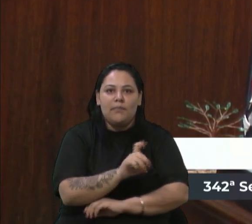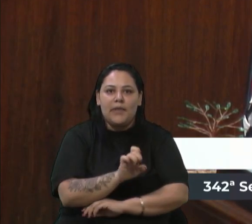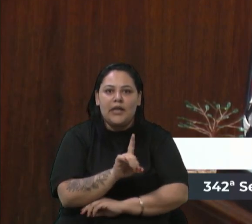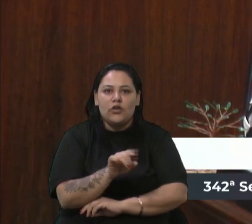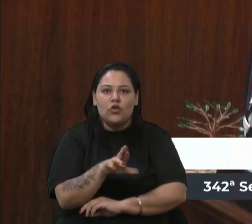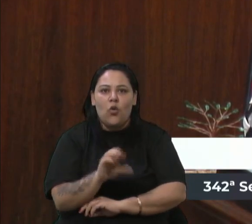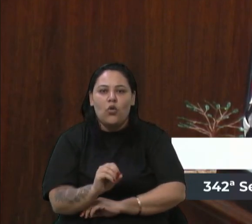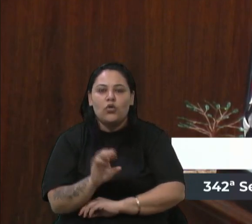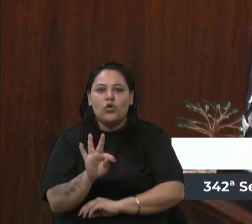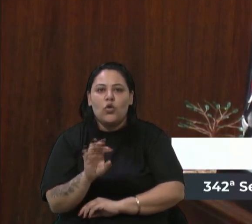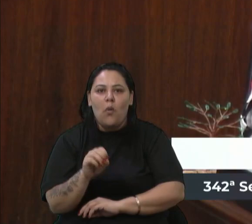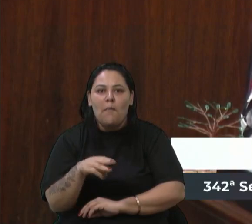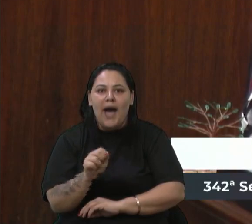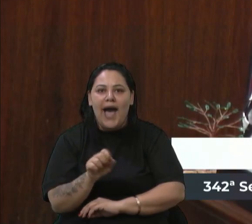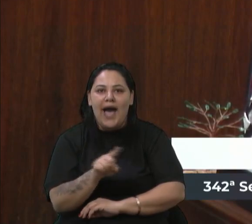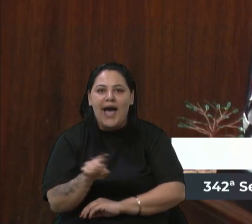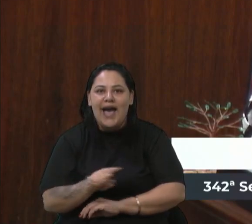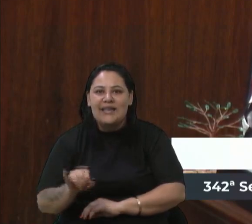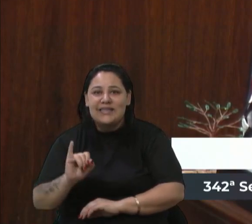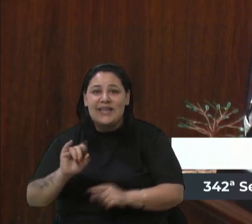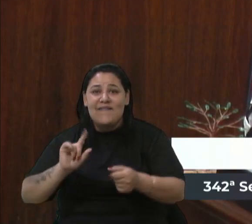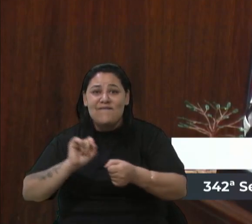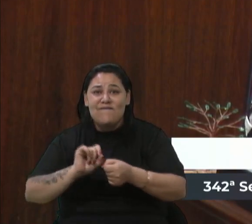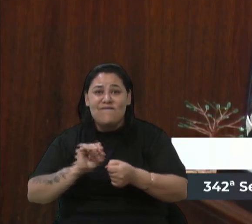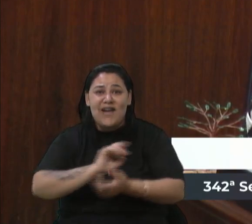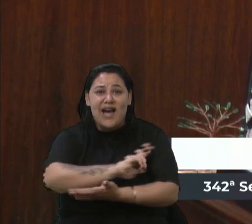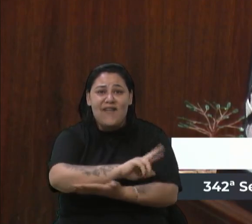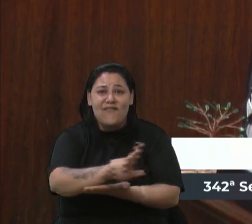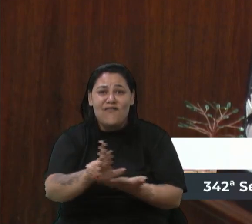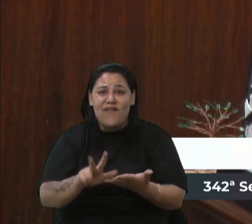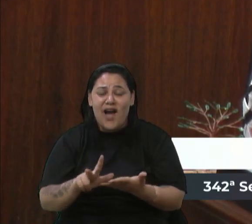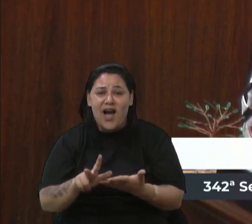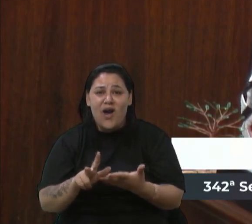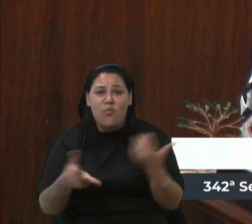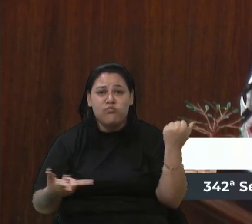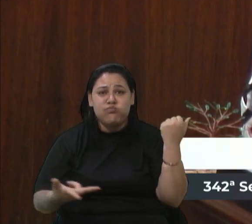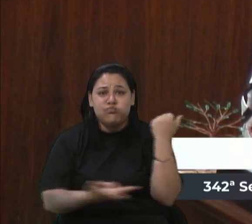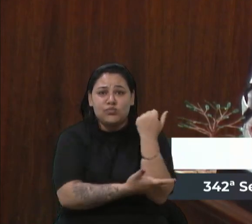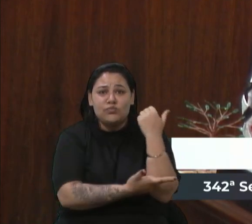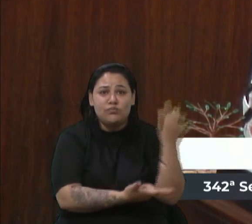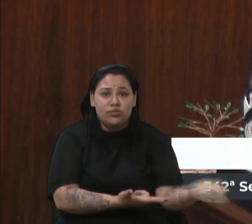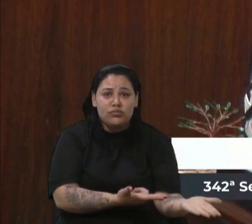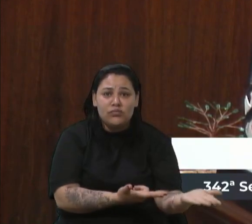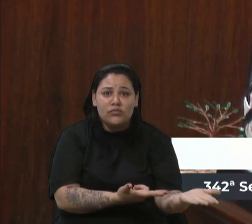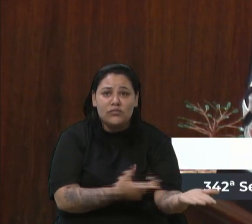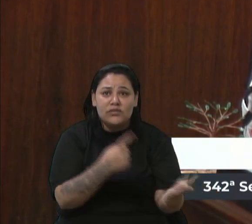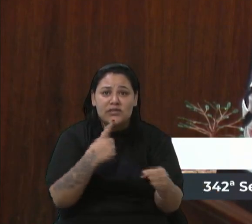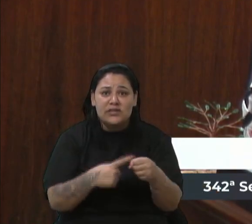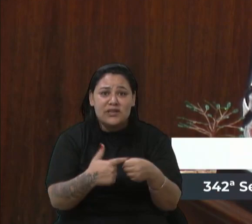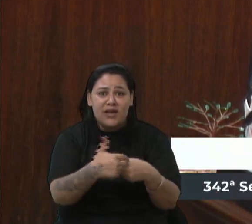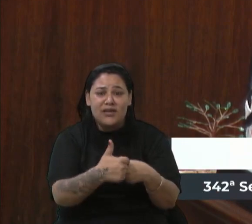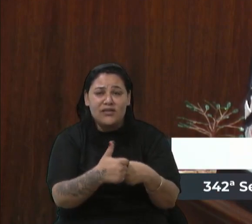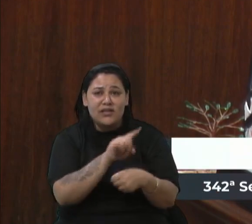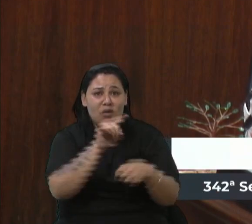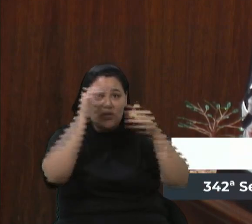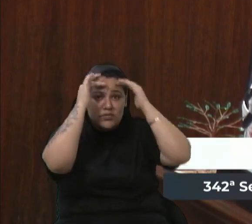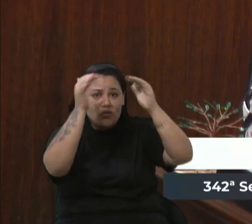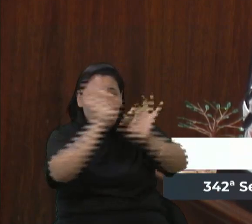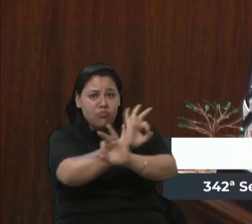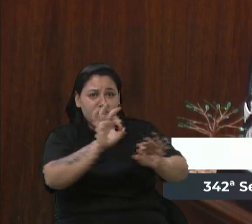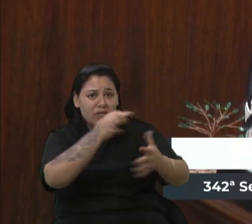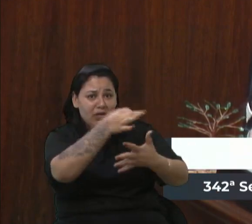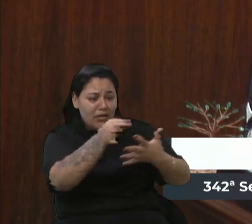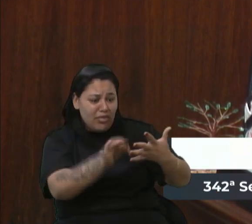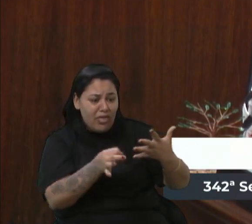várias podas que estão feitas na cidade sem nenhum critério que a gente saiba, porque não